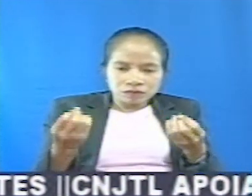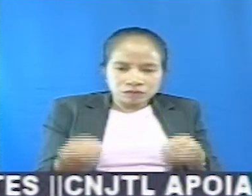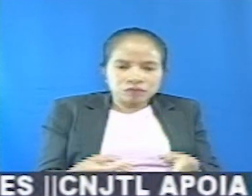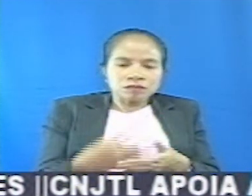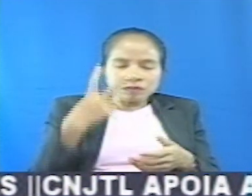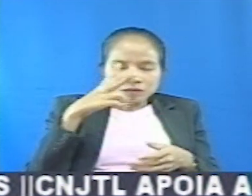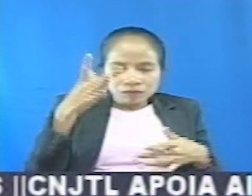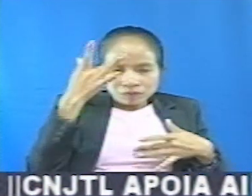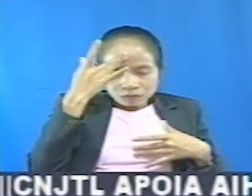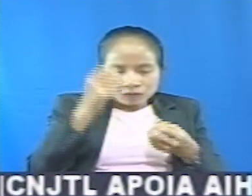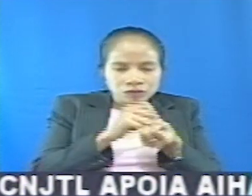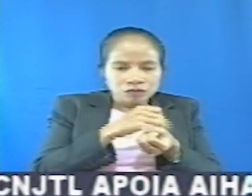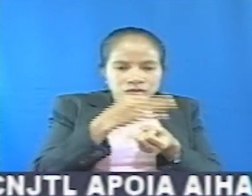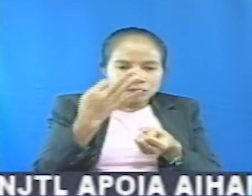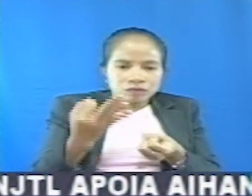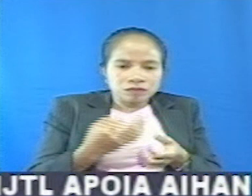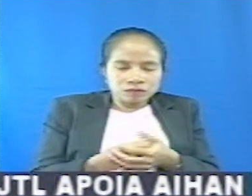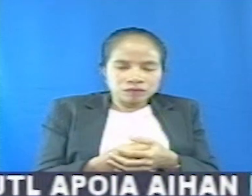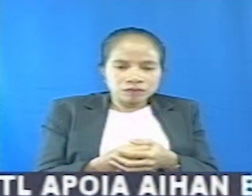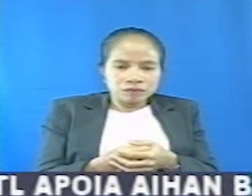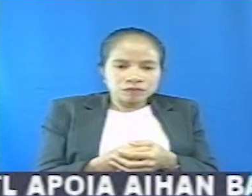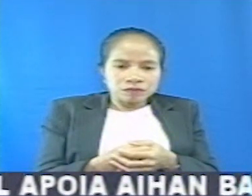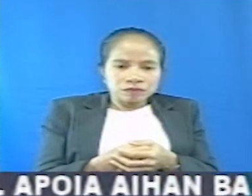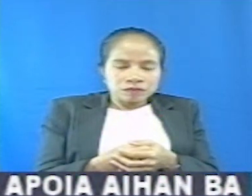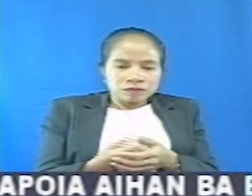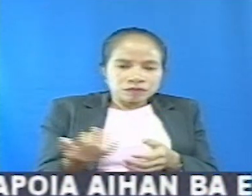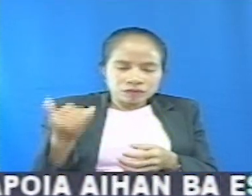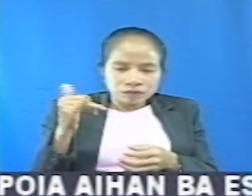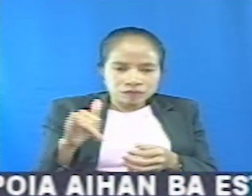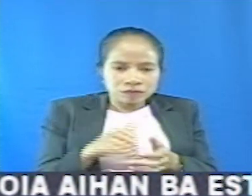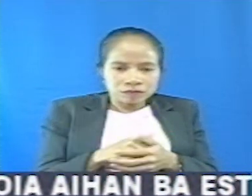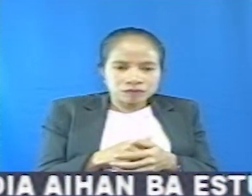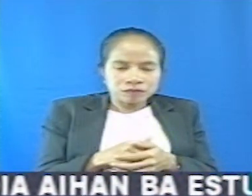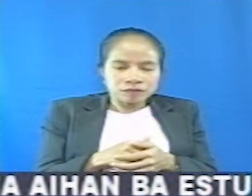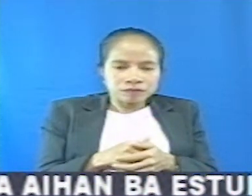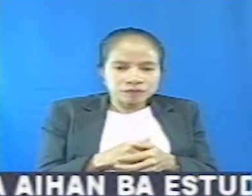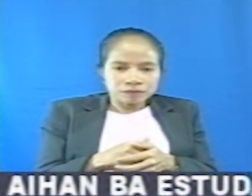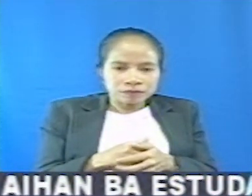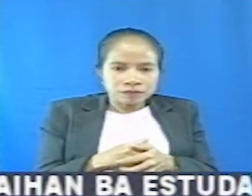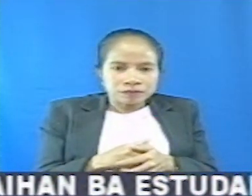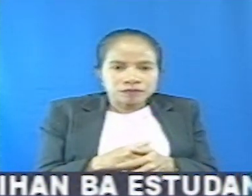ba caso positivo. Asintomático sira no kaman sira.